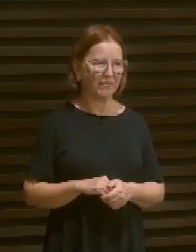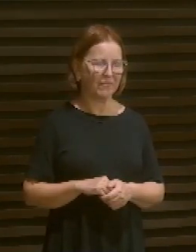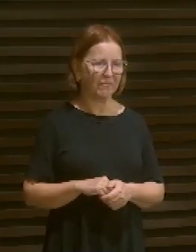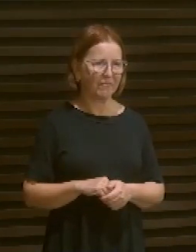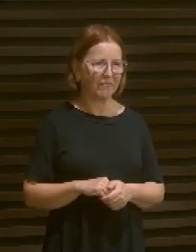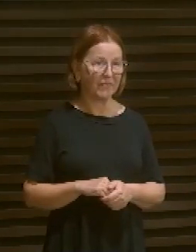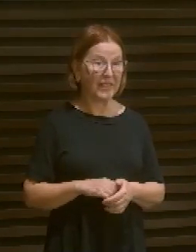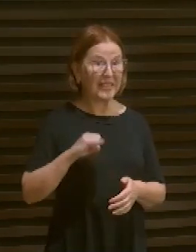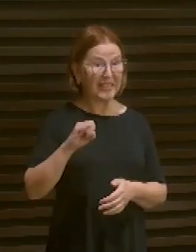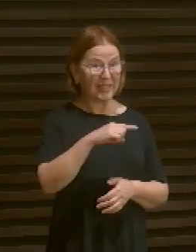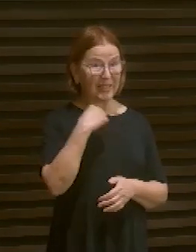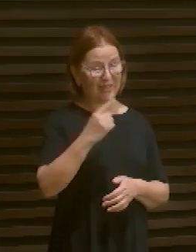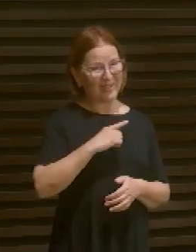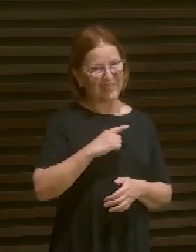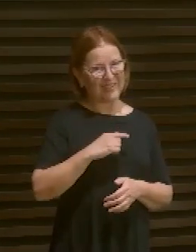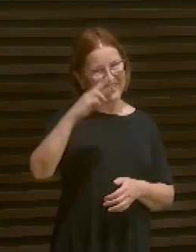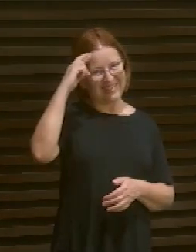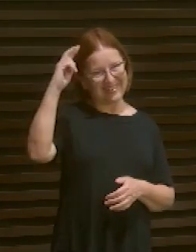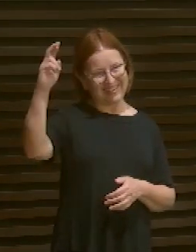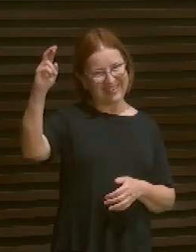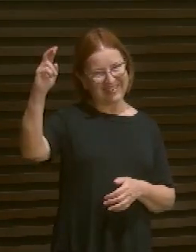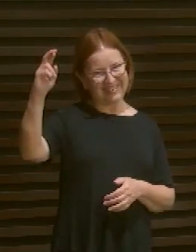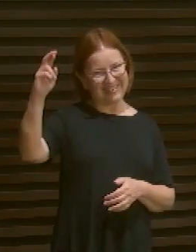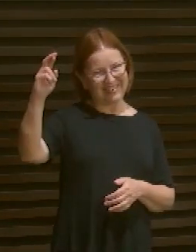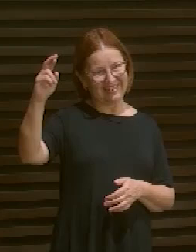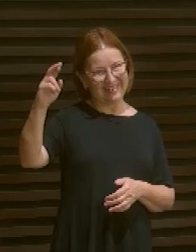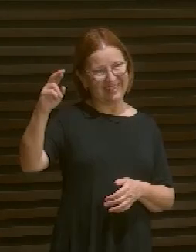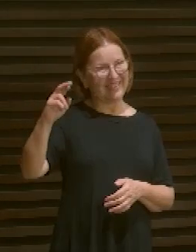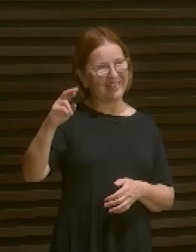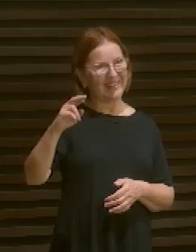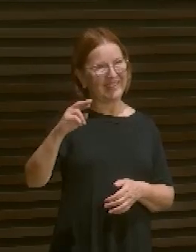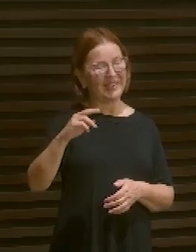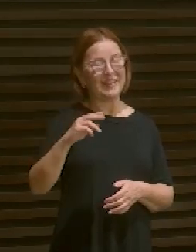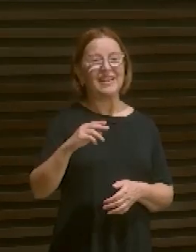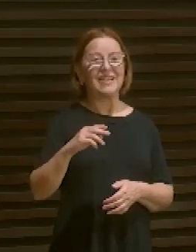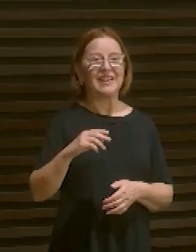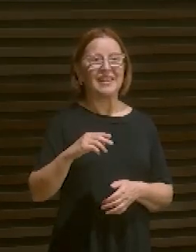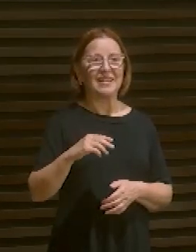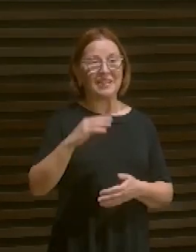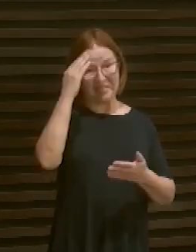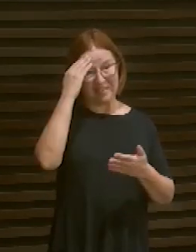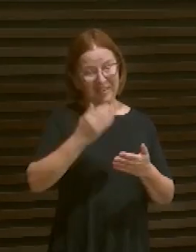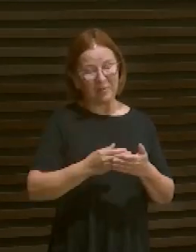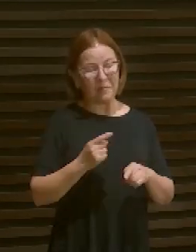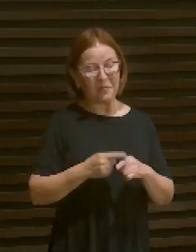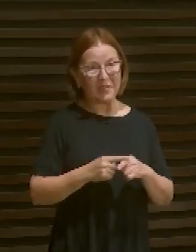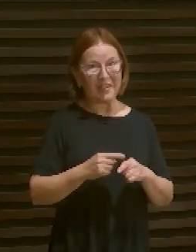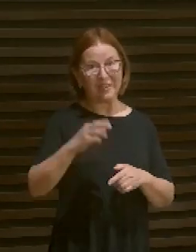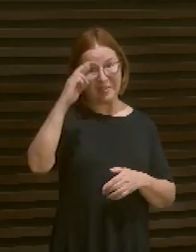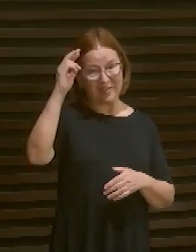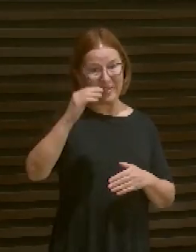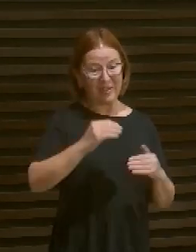Se nós tivermos o Senhor como nosso Senhor, Ele é superior a Moisés, Ele é superior à